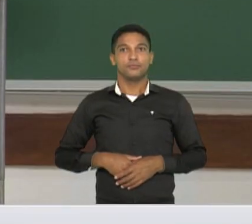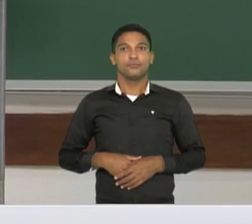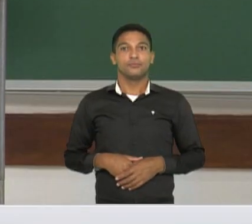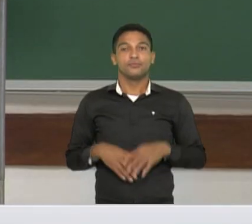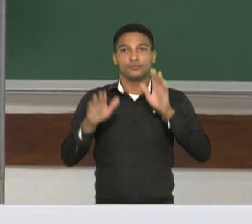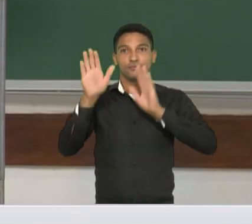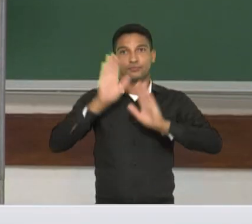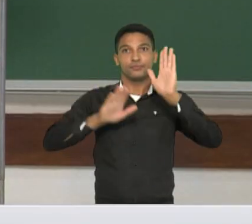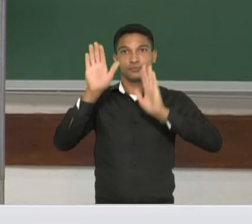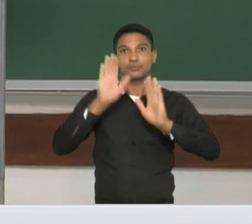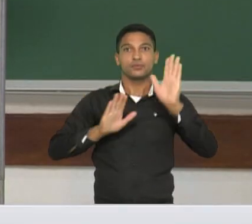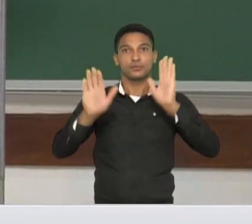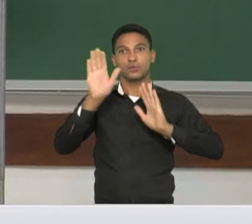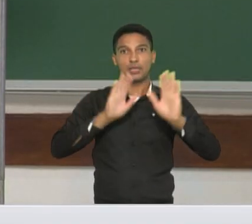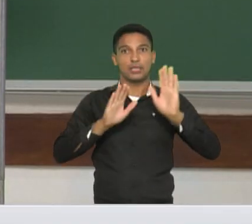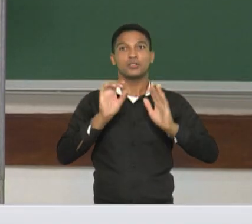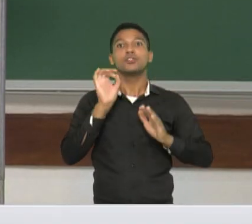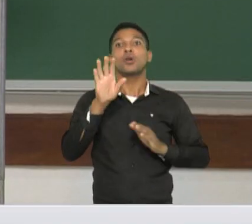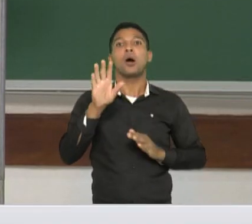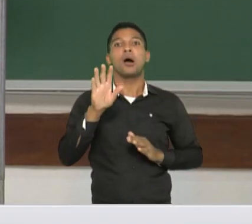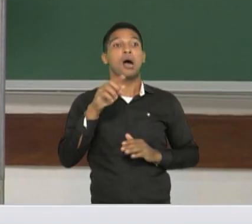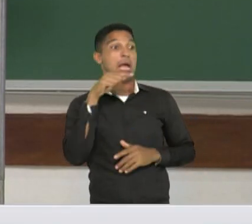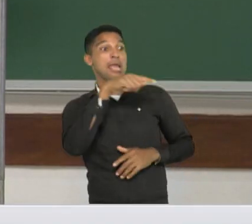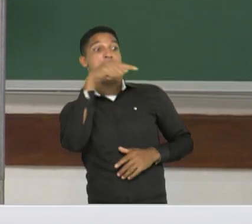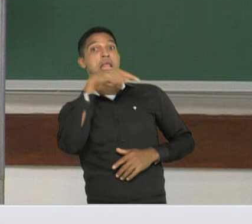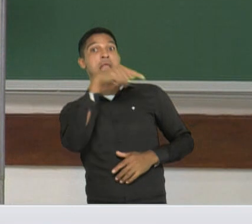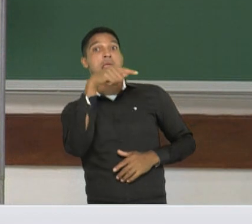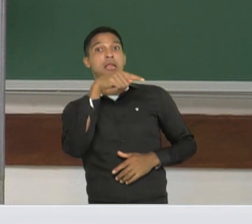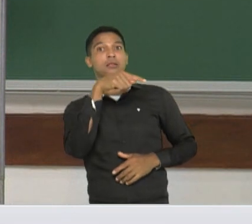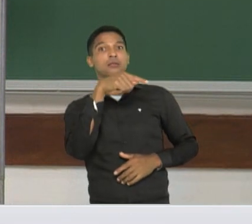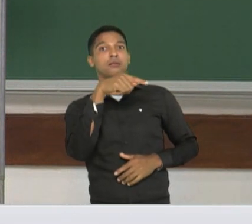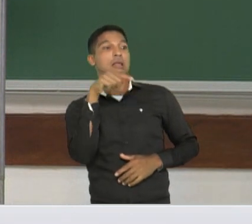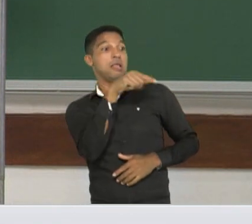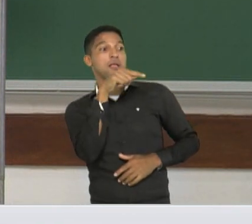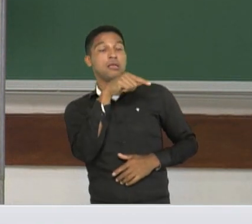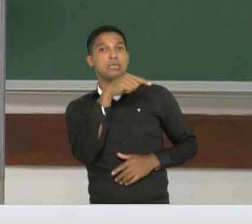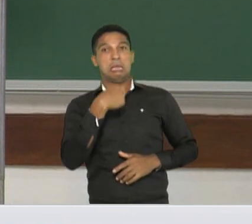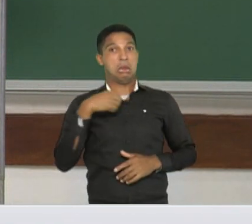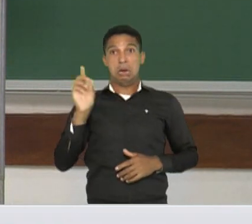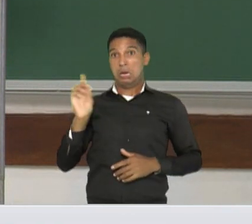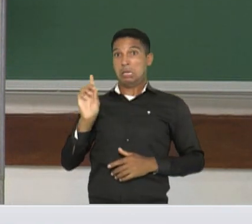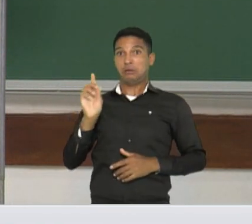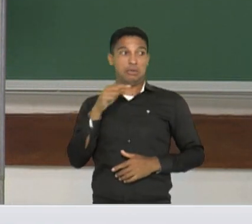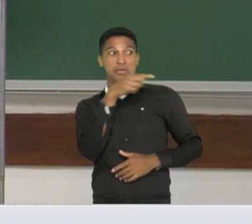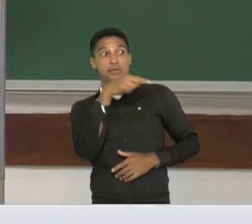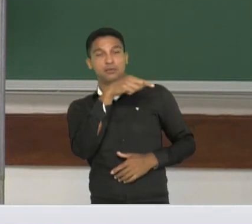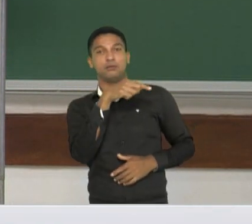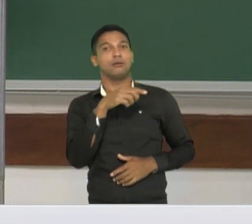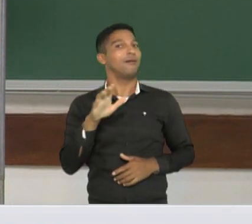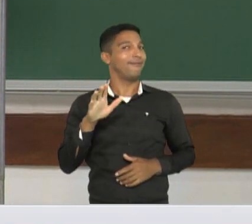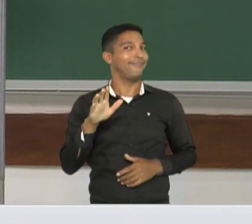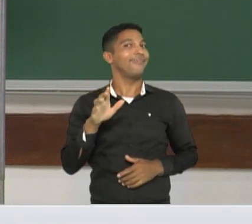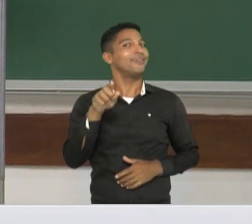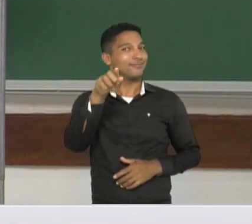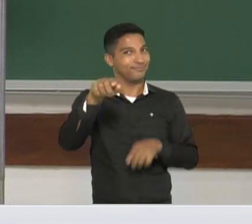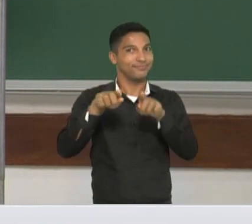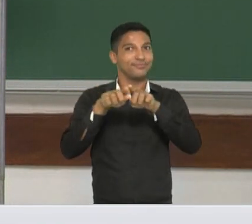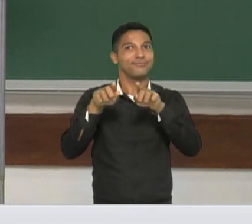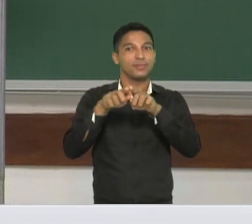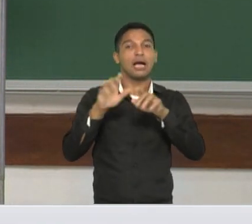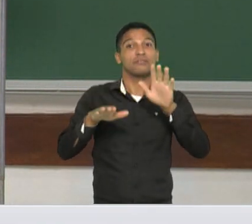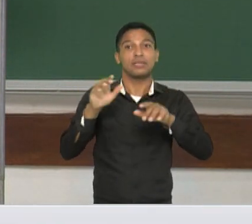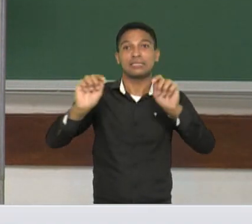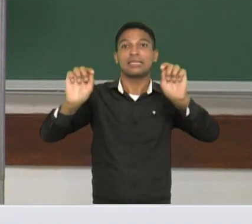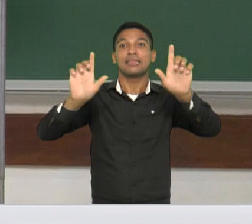vamos tomar cuidado, não só olhar para o outro, olhar para nós também, né? Se de repente o nosso som não está muito alto, nossa TV não está muito alta,